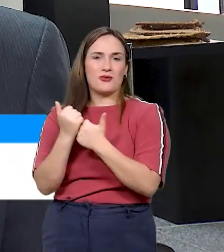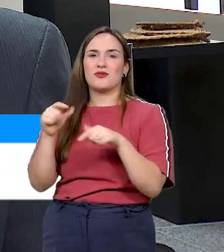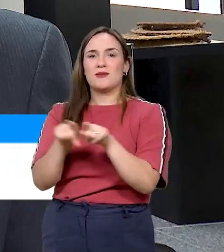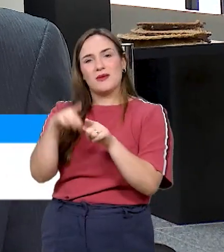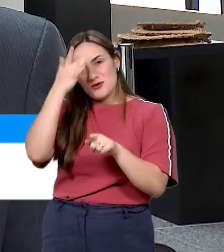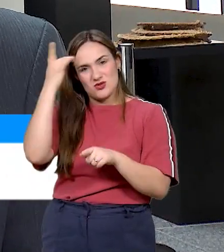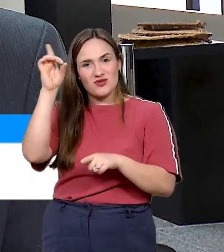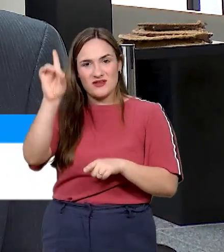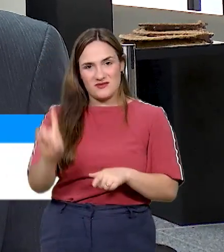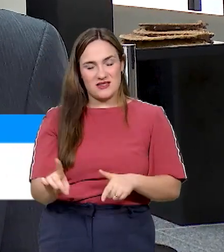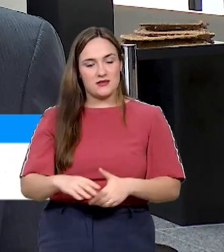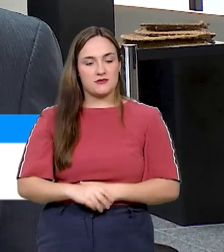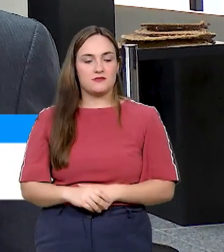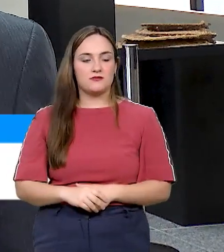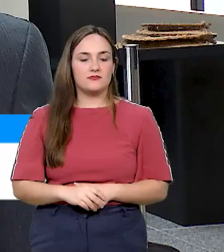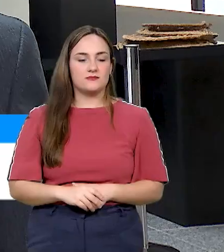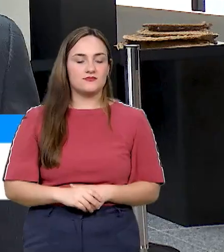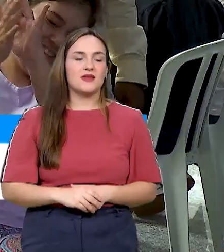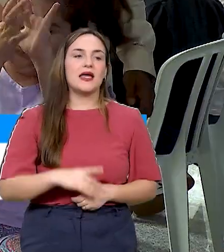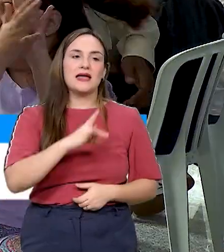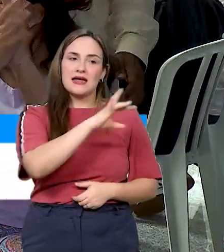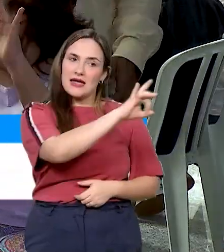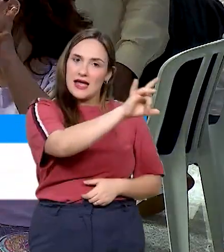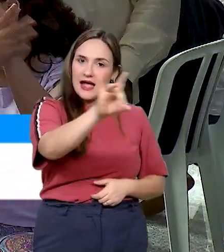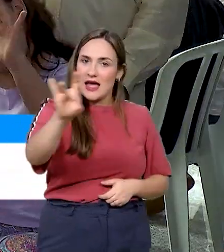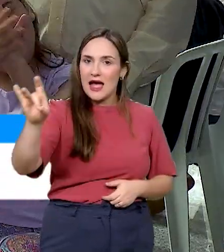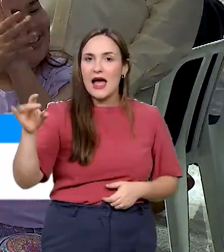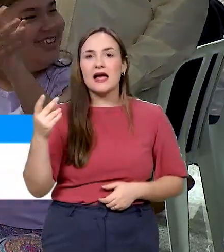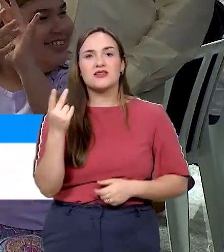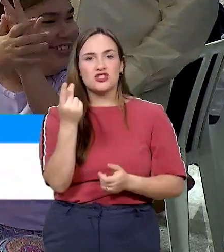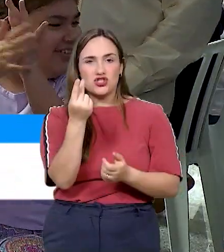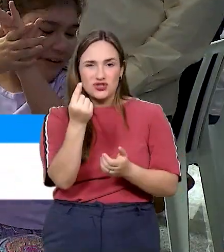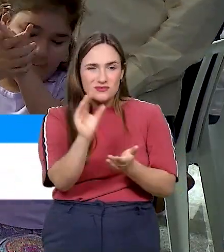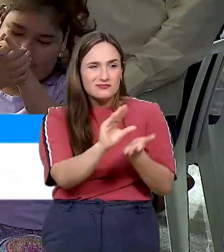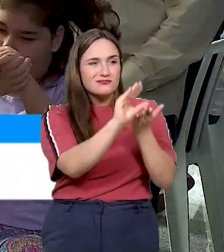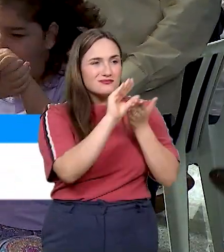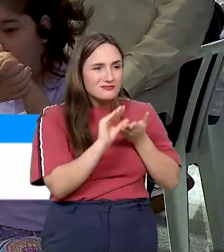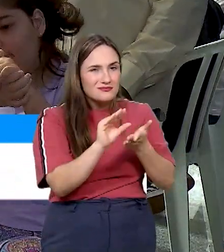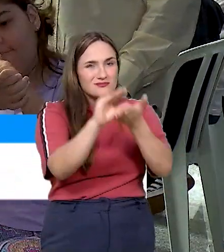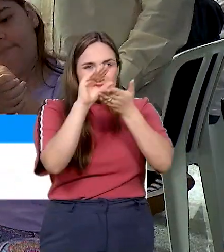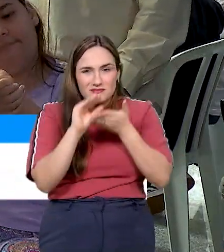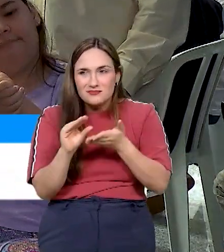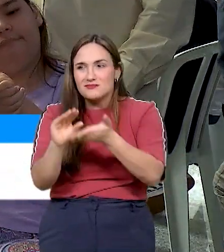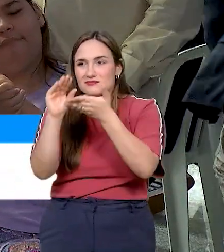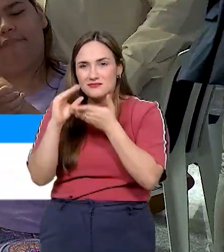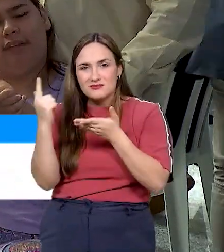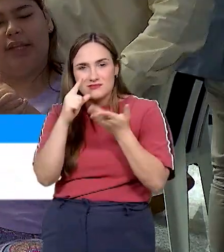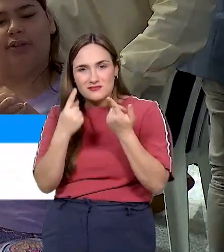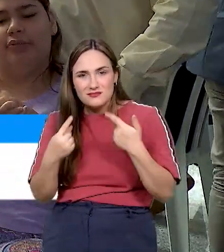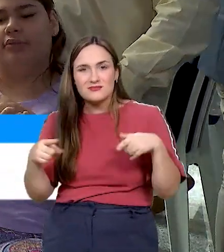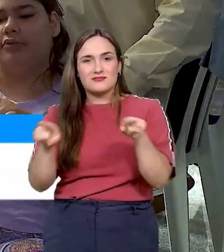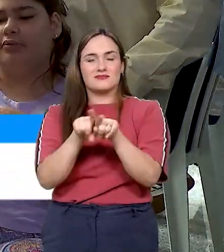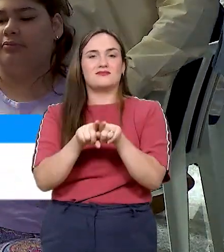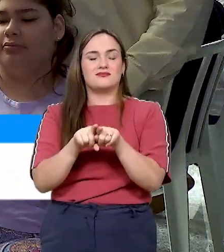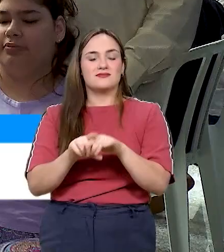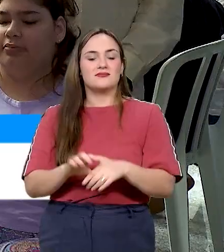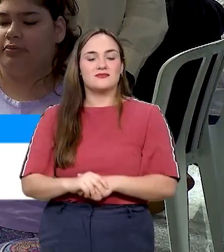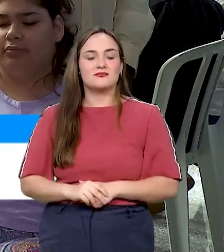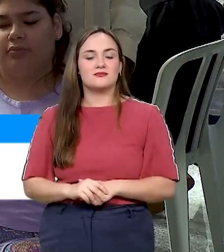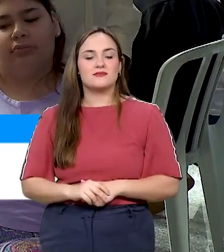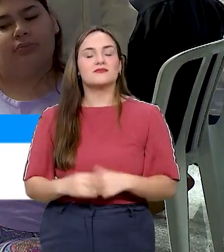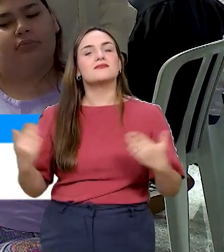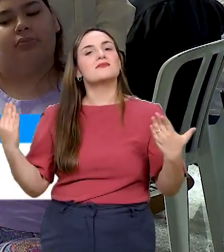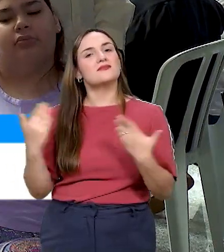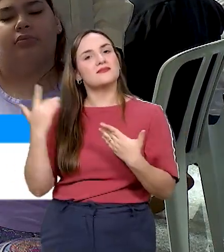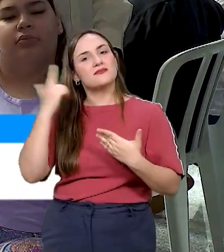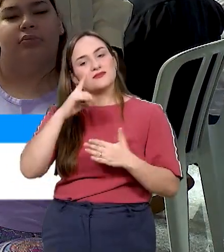mais precisa, as pessoas com deficiência. Cada centavo que é adquirido, que é contemplado através das parcerias e